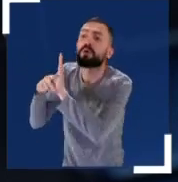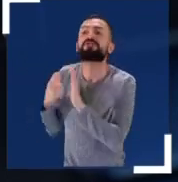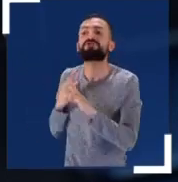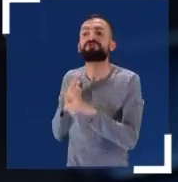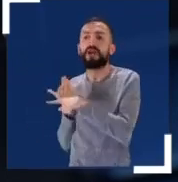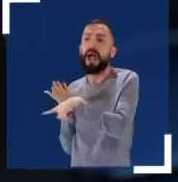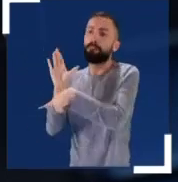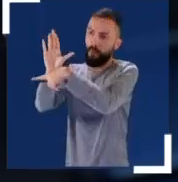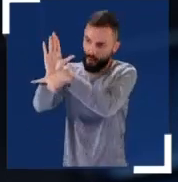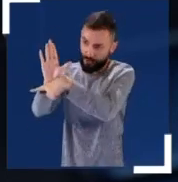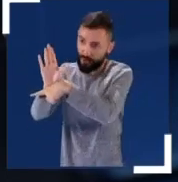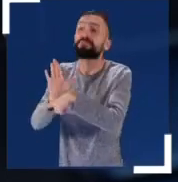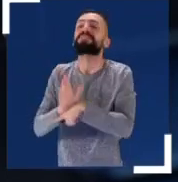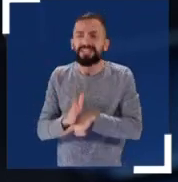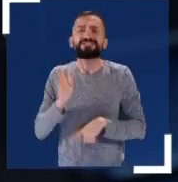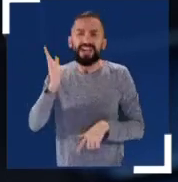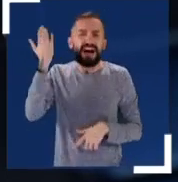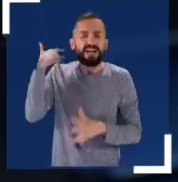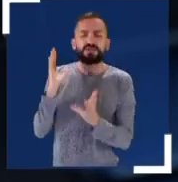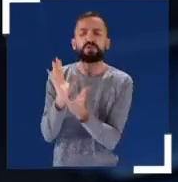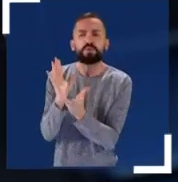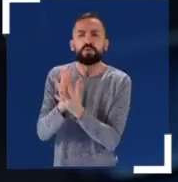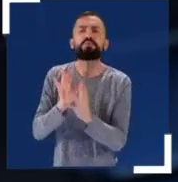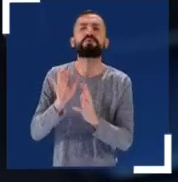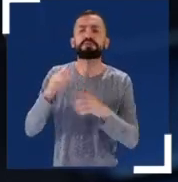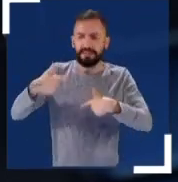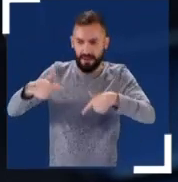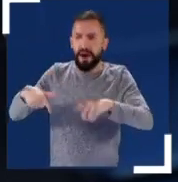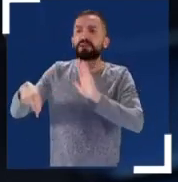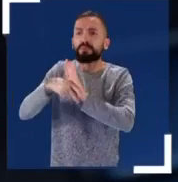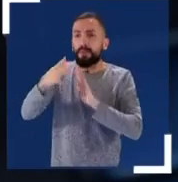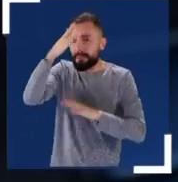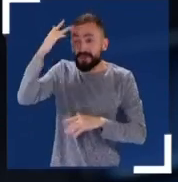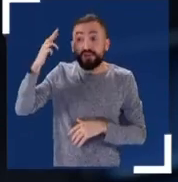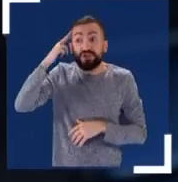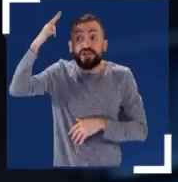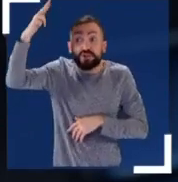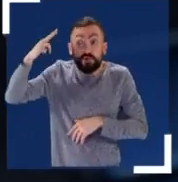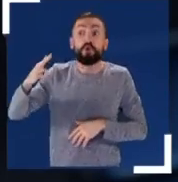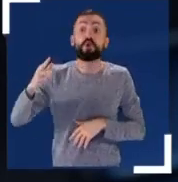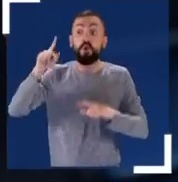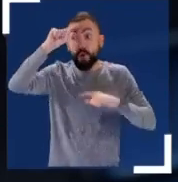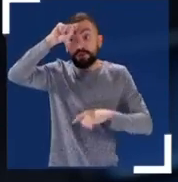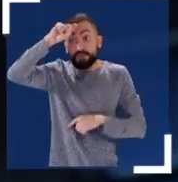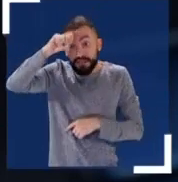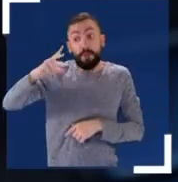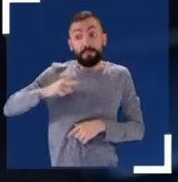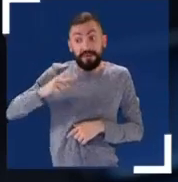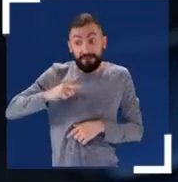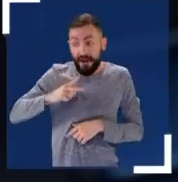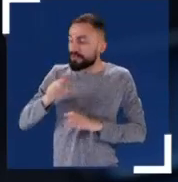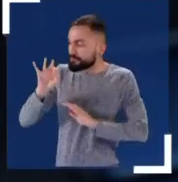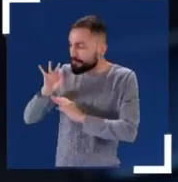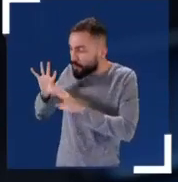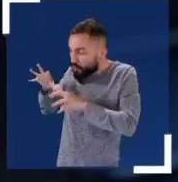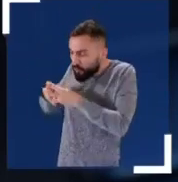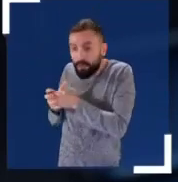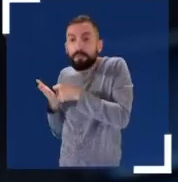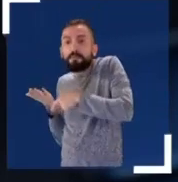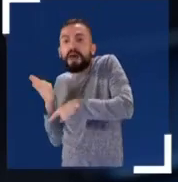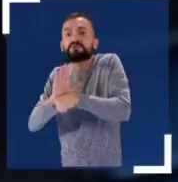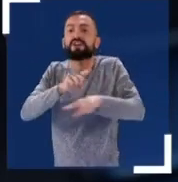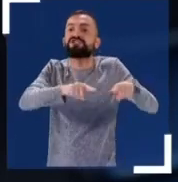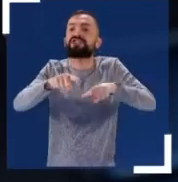gestão, em Nascimento, nós fizemos um grupo de trabalho com gestores de hospitais privados para ajudar a gestão de hospitais públicos em São